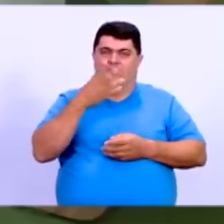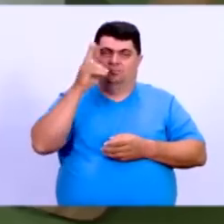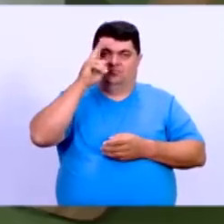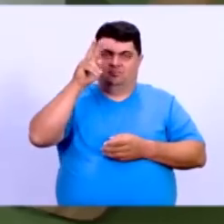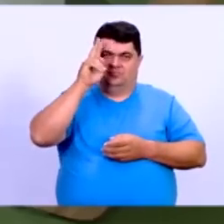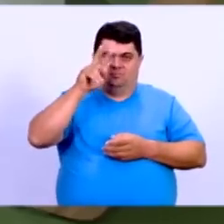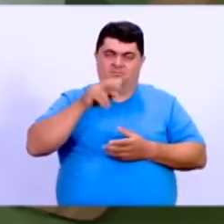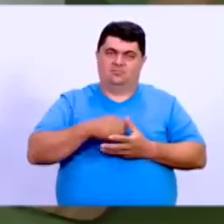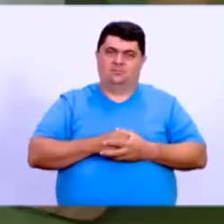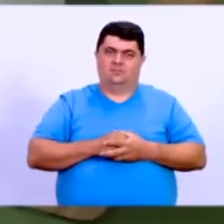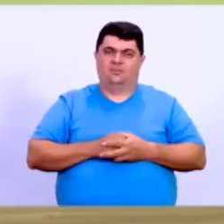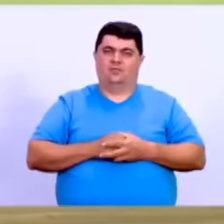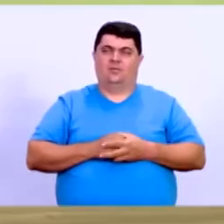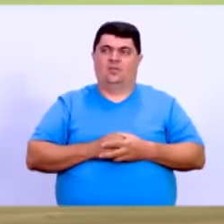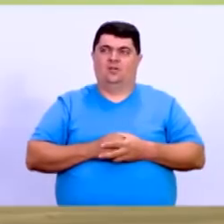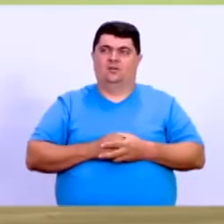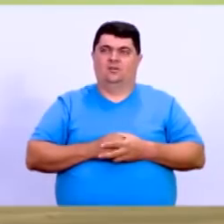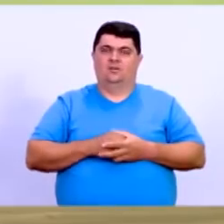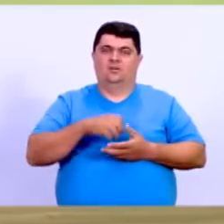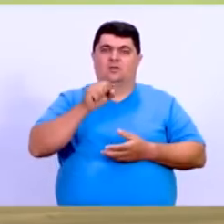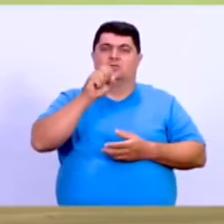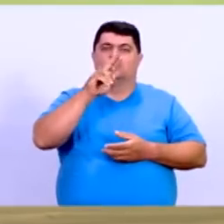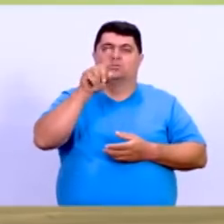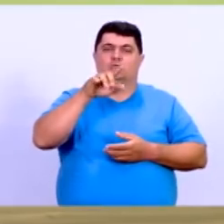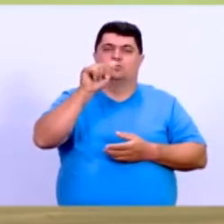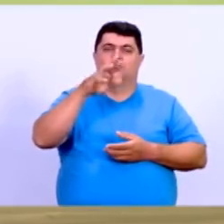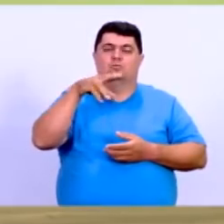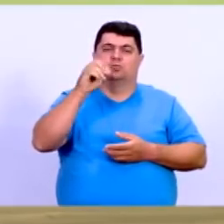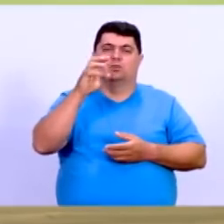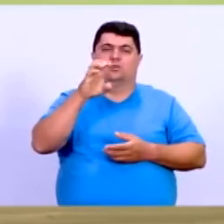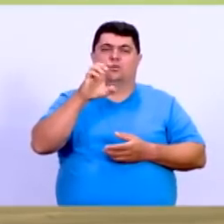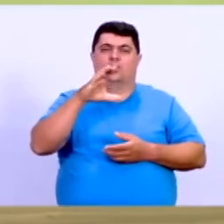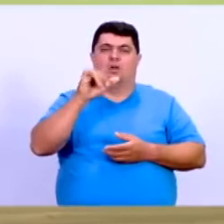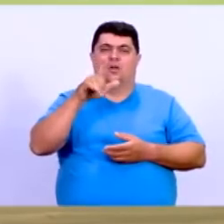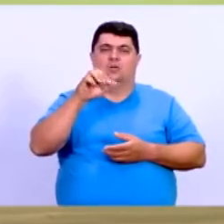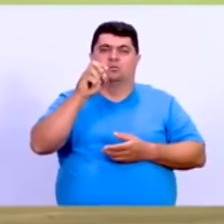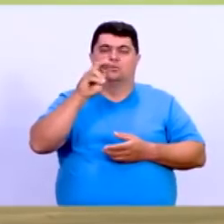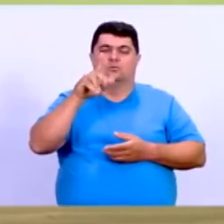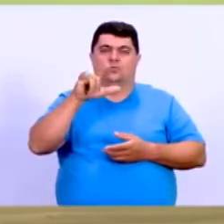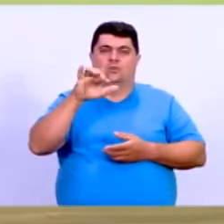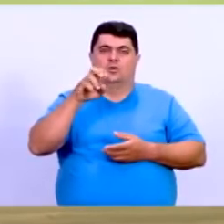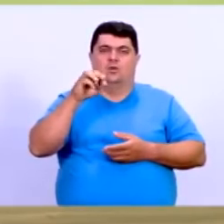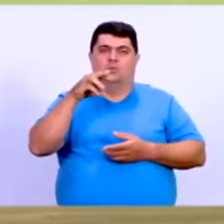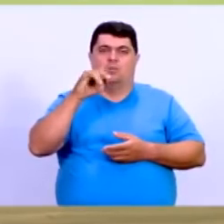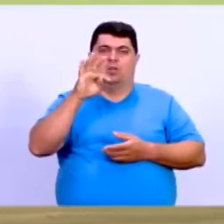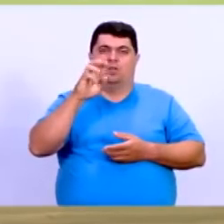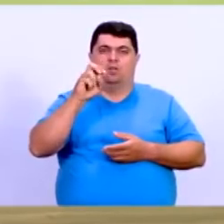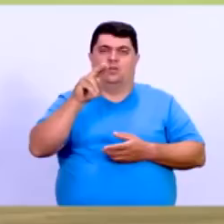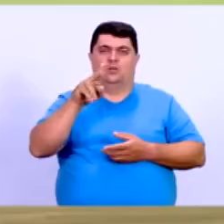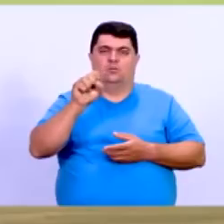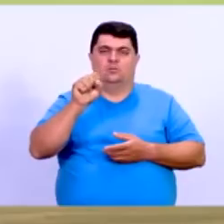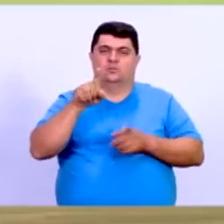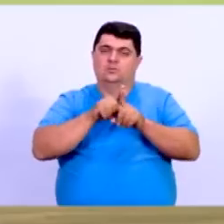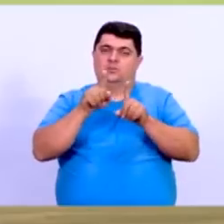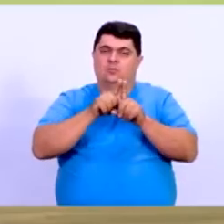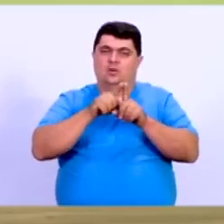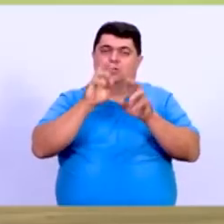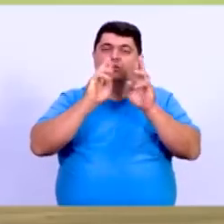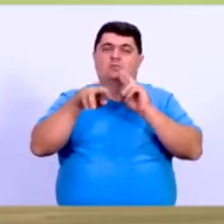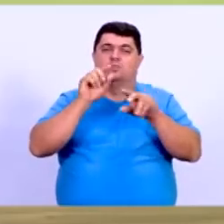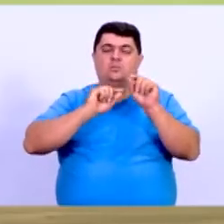Show de bola. Além disso, aqui o Suzano, o Cleiton, Elisandra, a Suelen, o Matheus, a Gilmar e o Thiago responderam o seguinte,